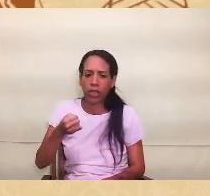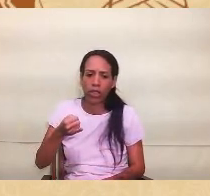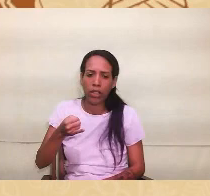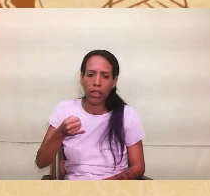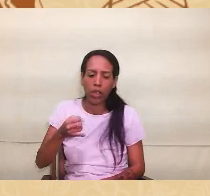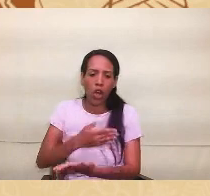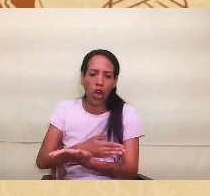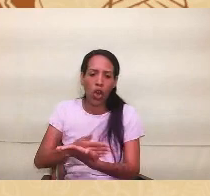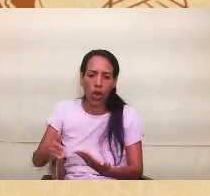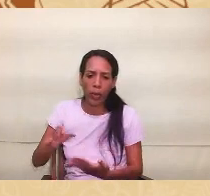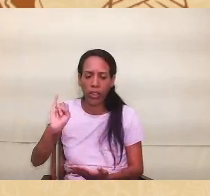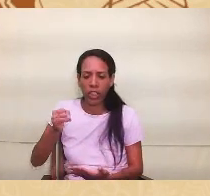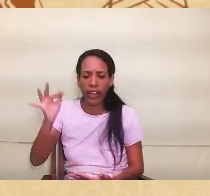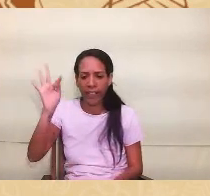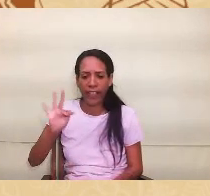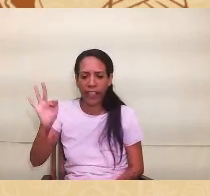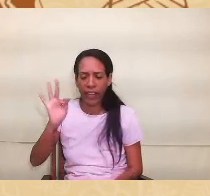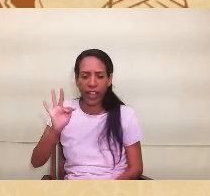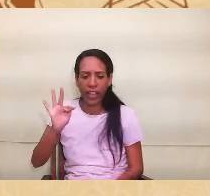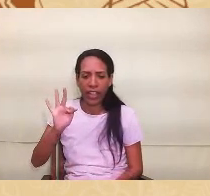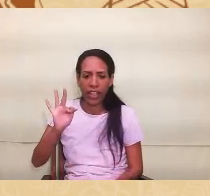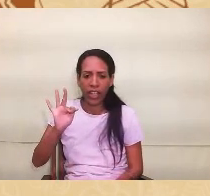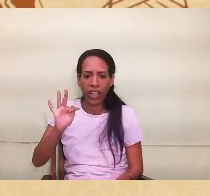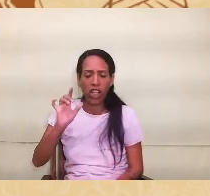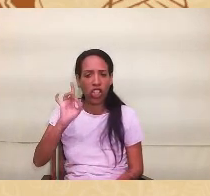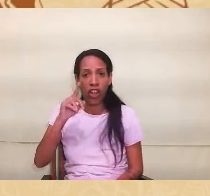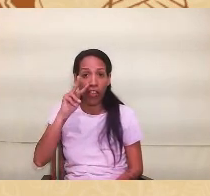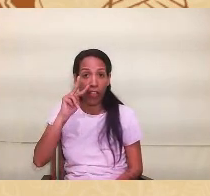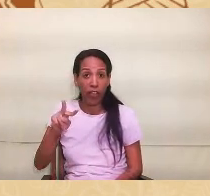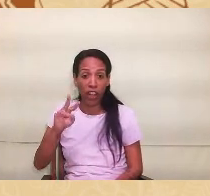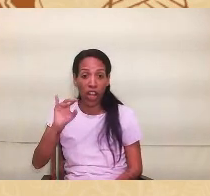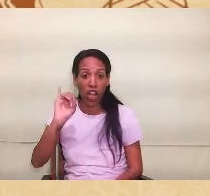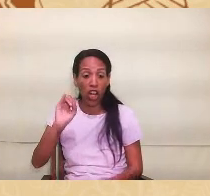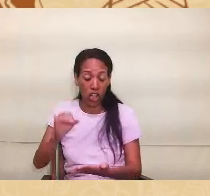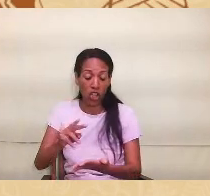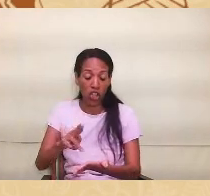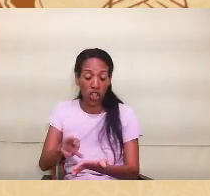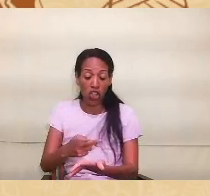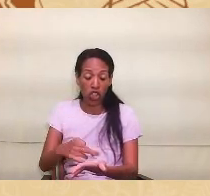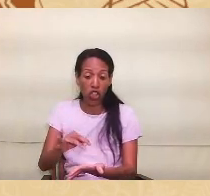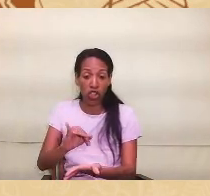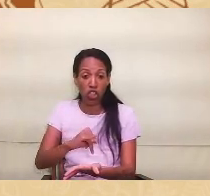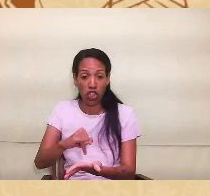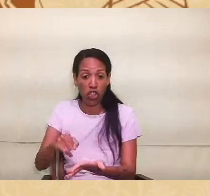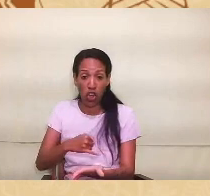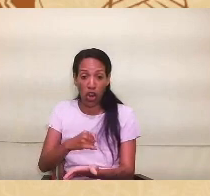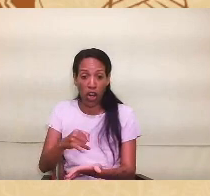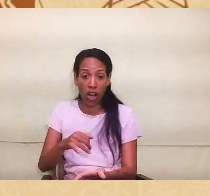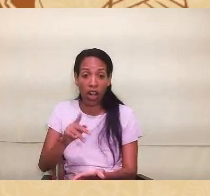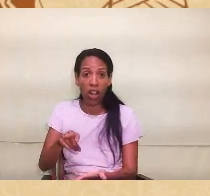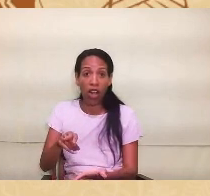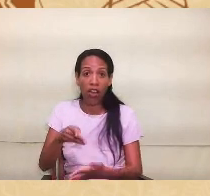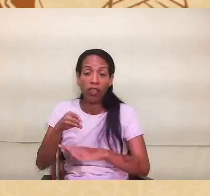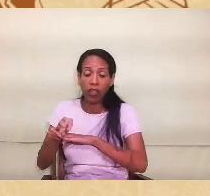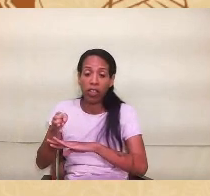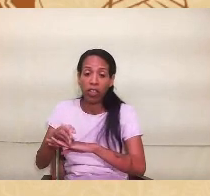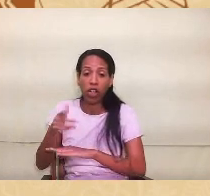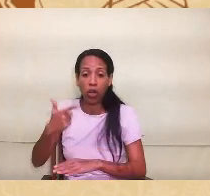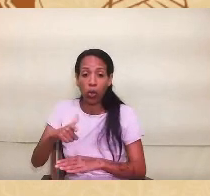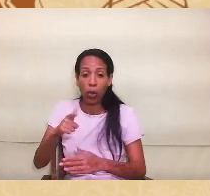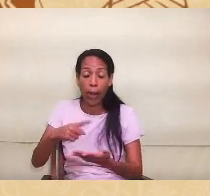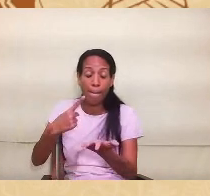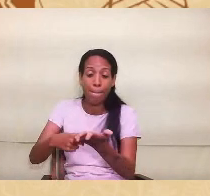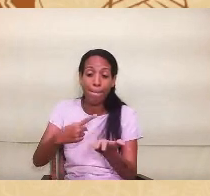janeiro, fevereiro, é só vocês verem o noticiário. Vai ter um monte de reintegração de posse em terras como nossa, porque não está demarcada, a